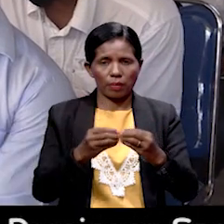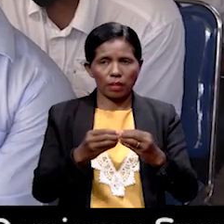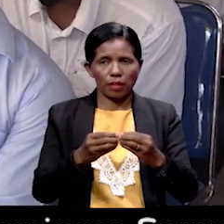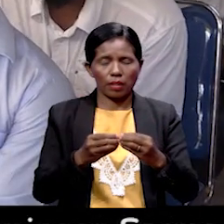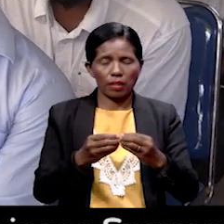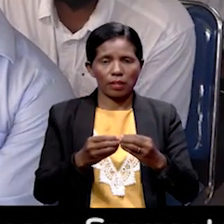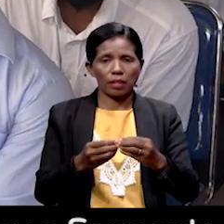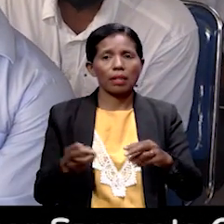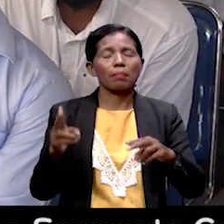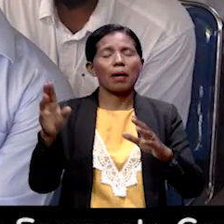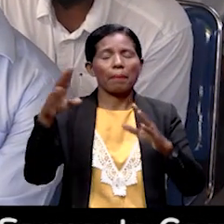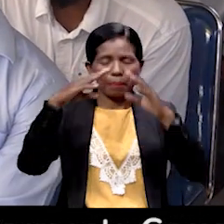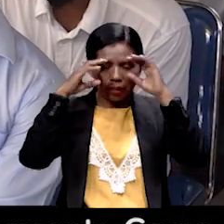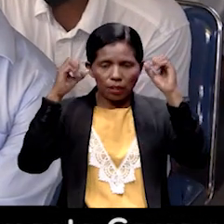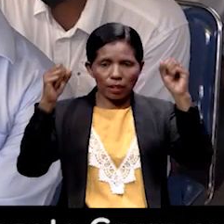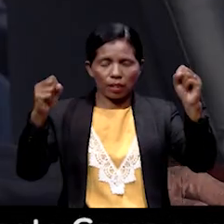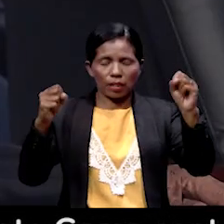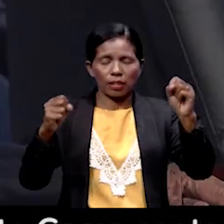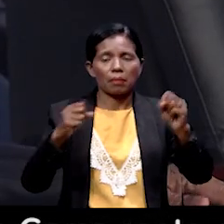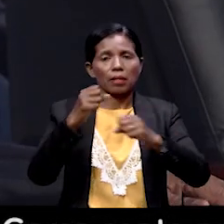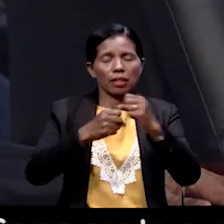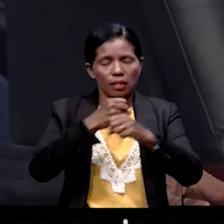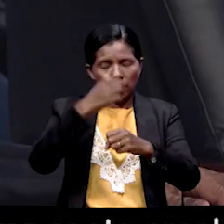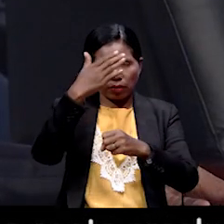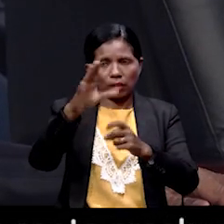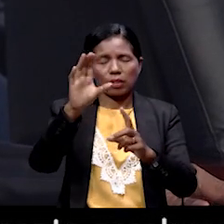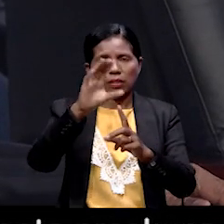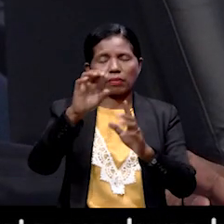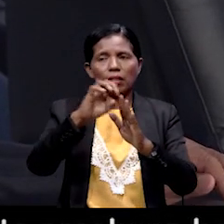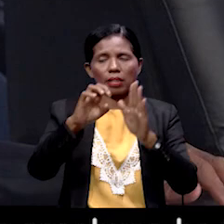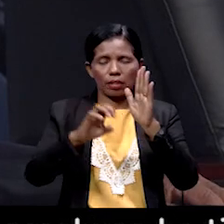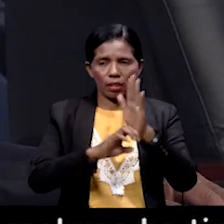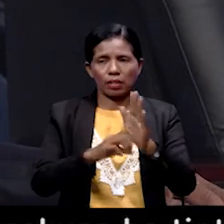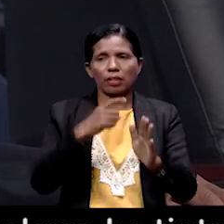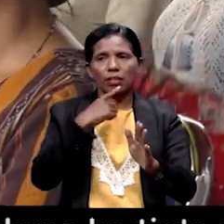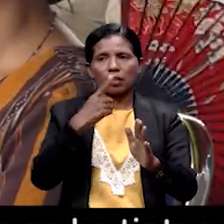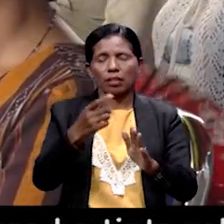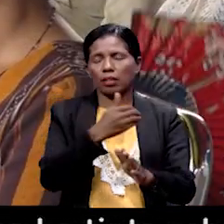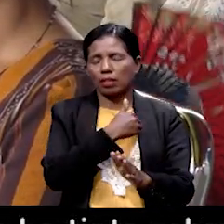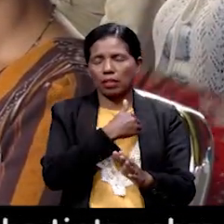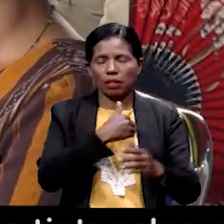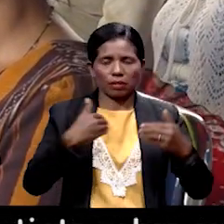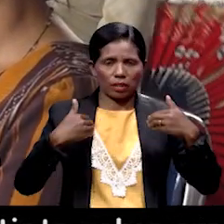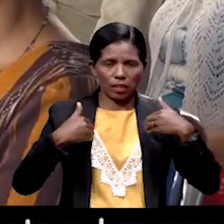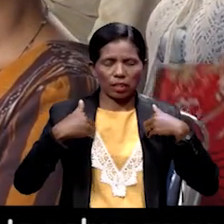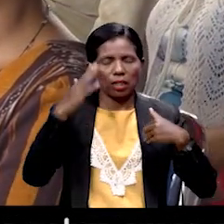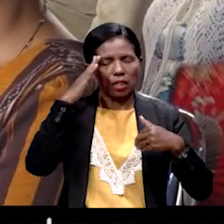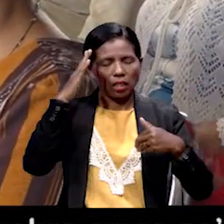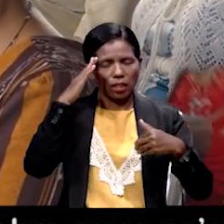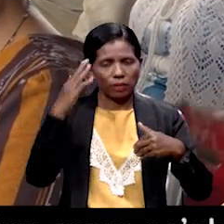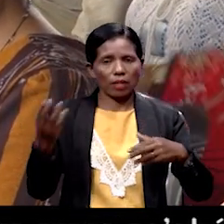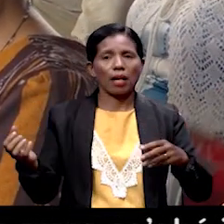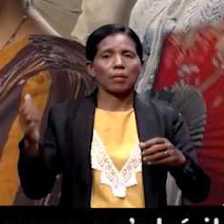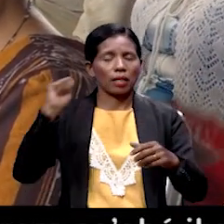ba presidente da República, ba período Tuirmai, chefe de Estado né, afirma, nia sidau iha hanoin atu